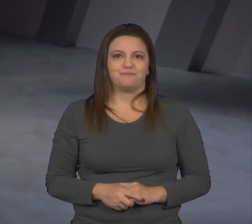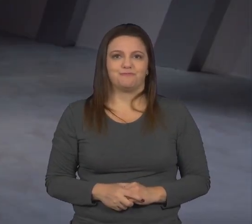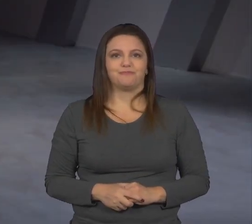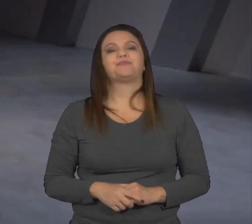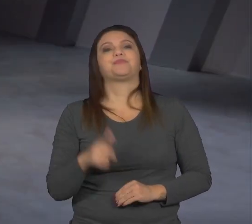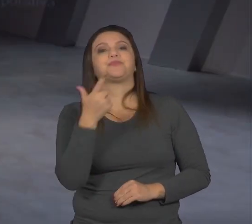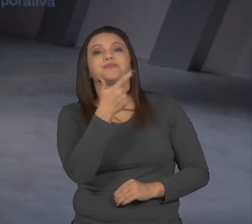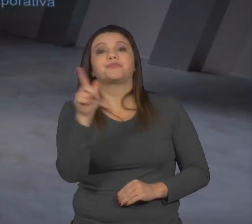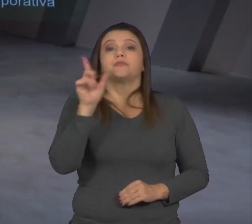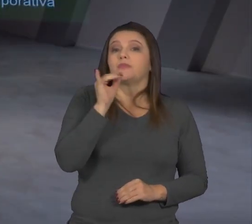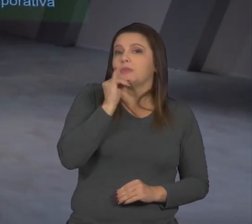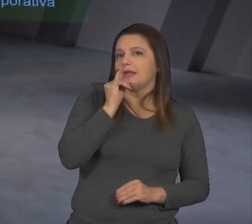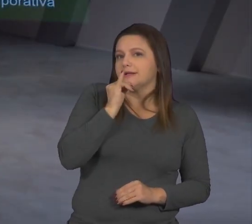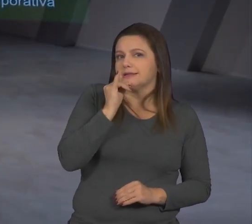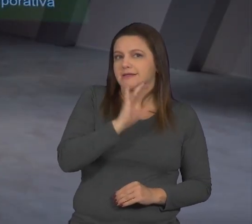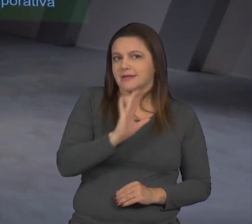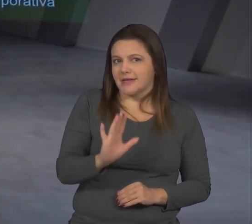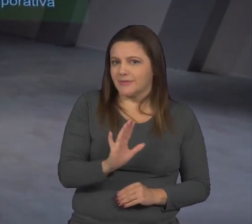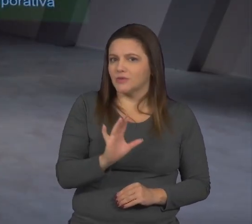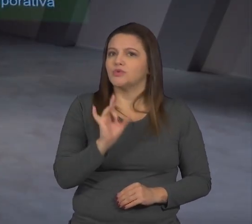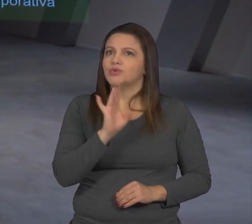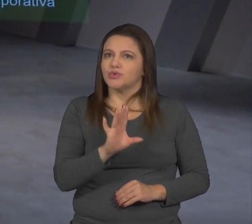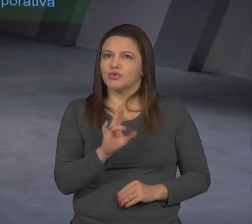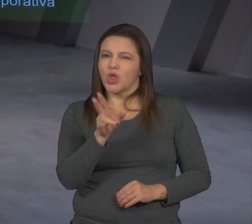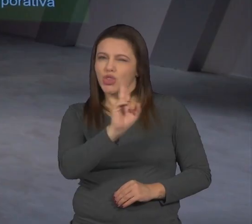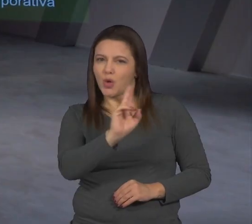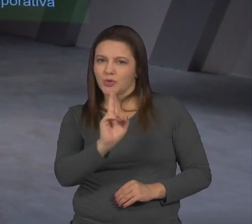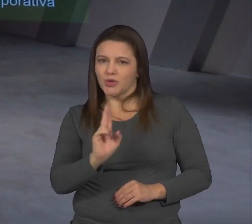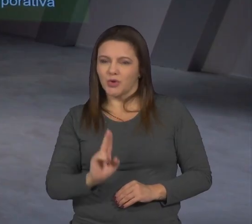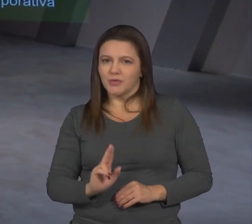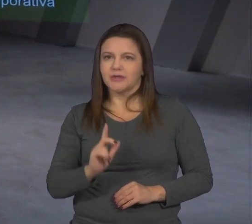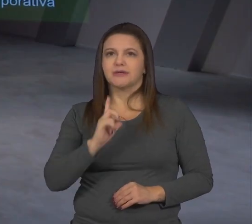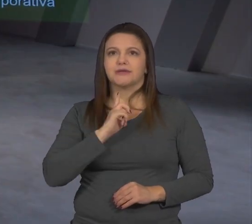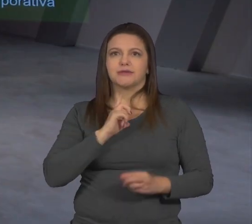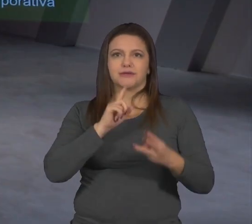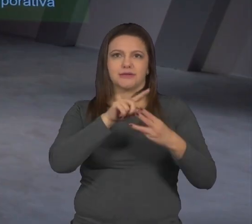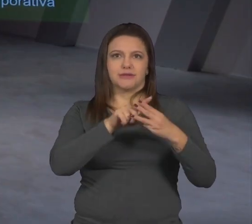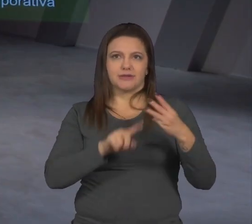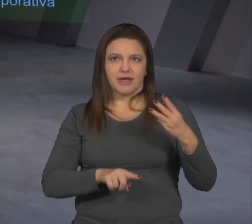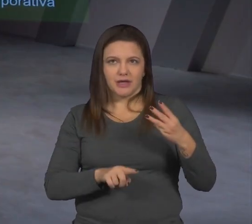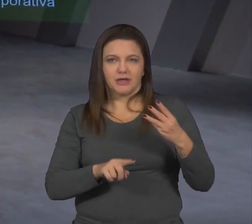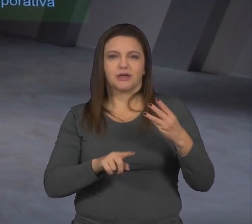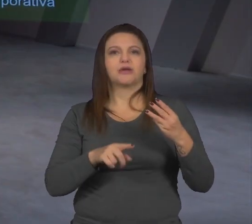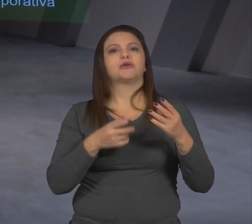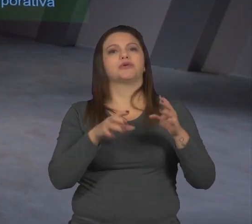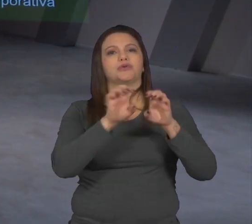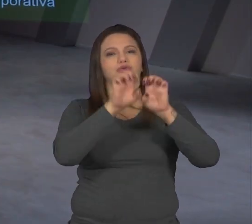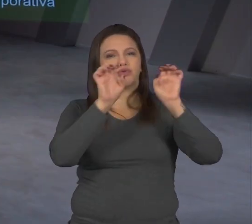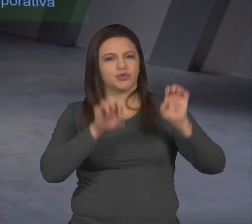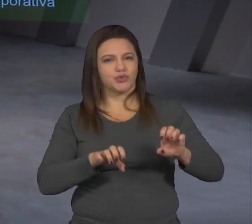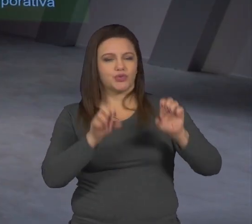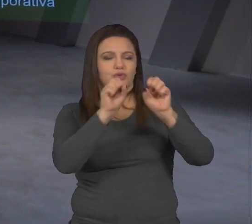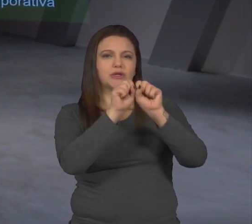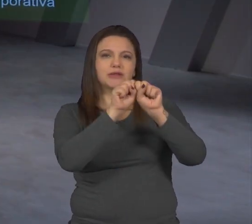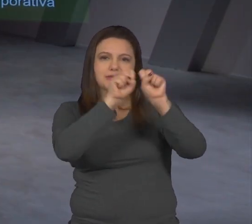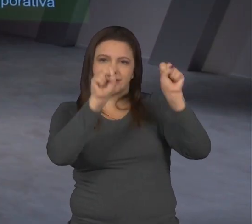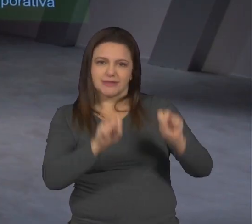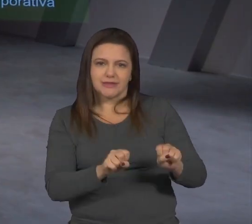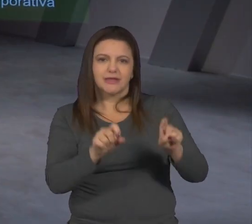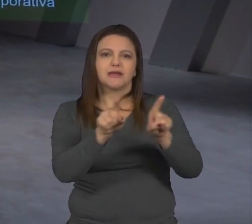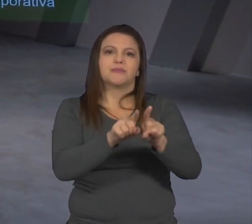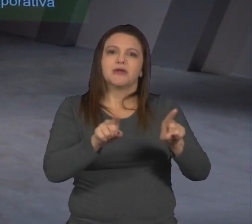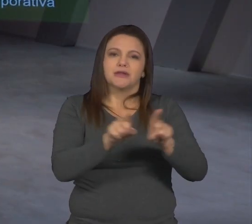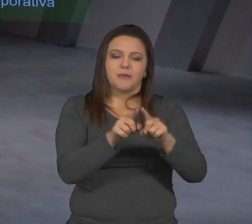Outros exemplos, só para citar alguns nomes aqui, existem frameworks de infraestrutura de sistema, frameworks